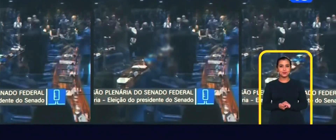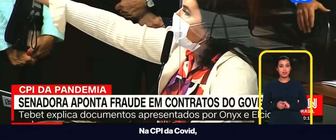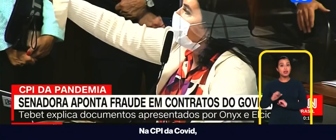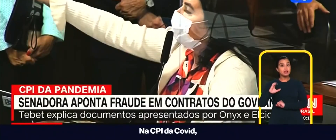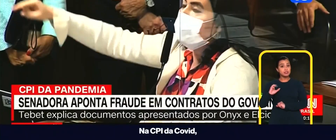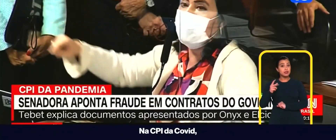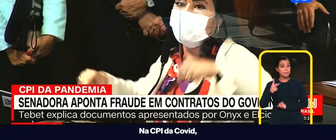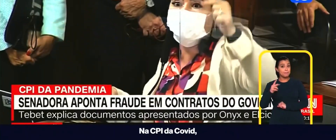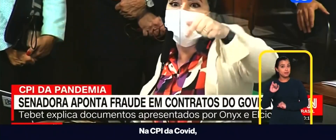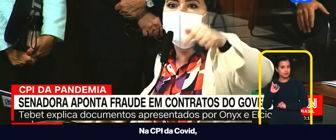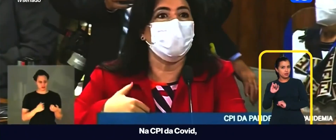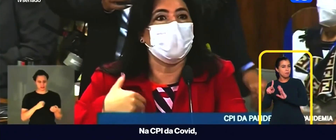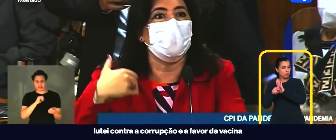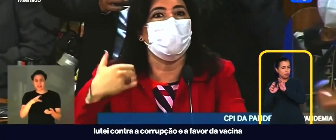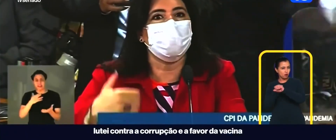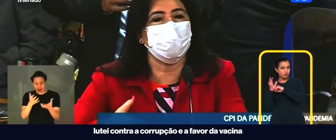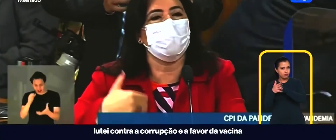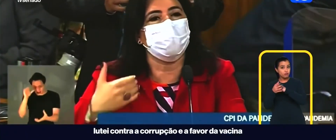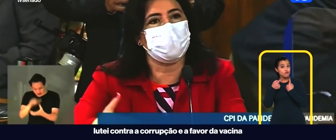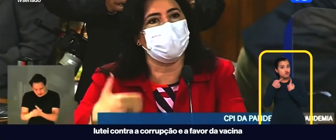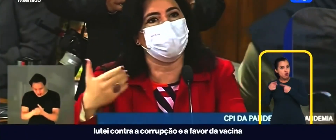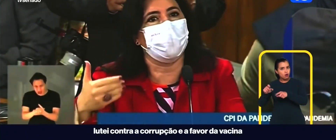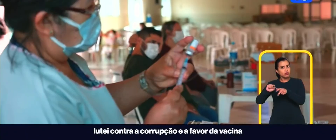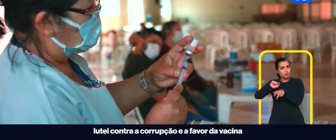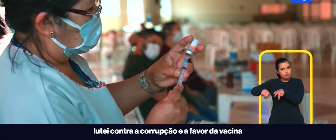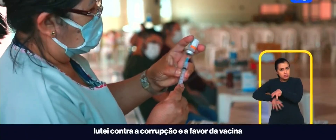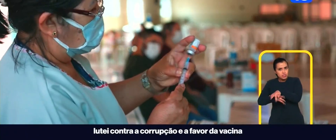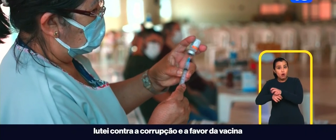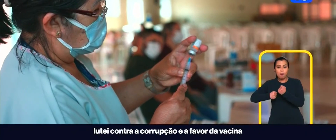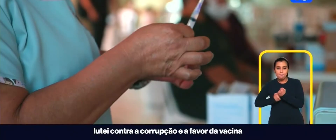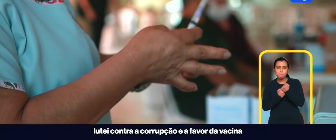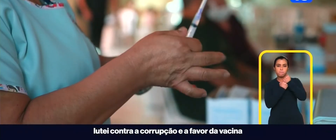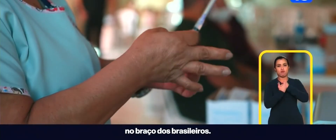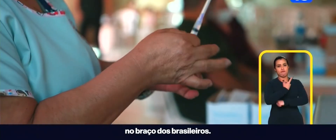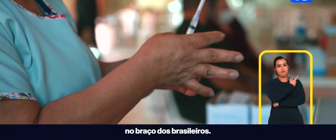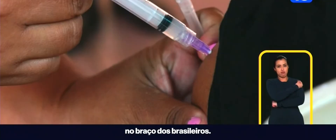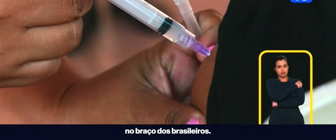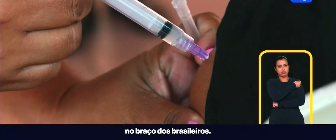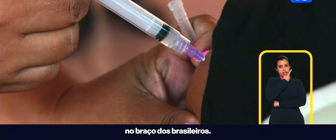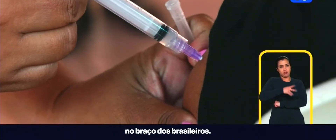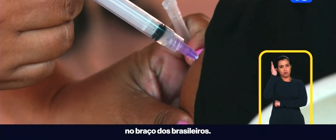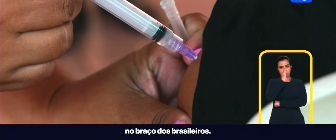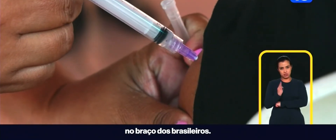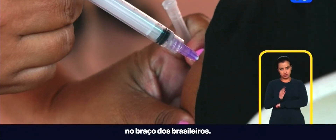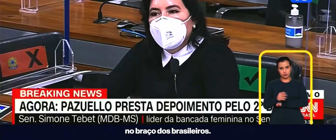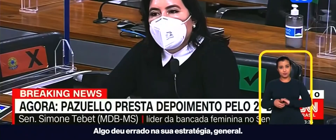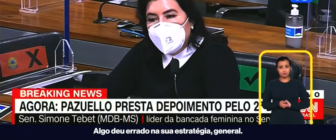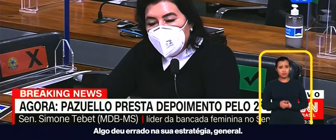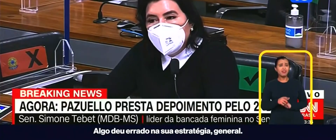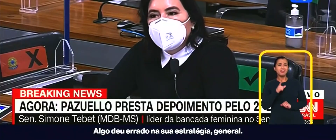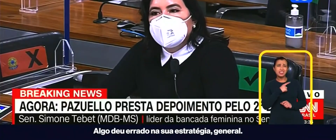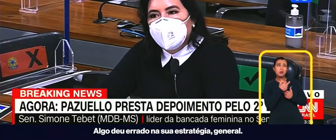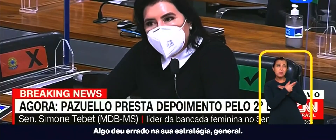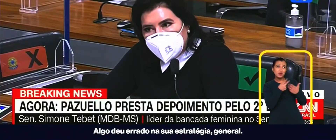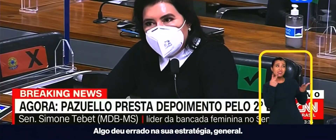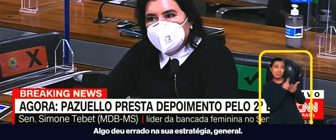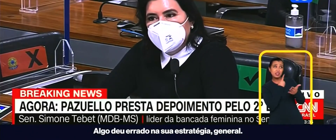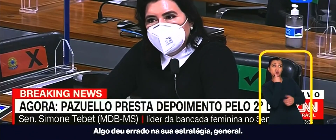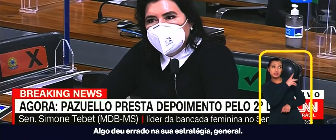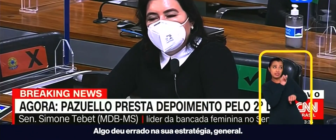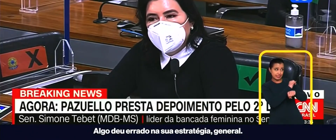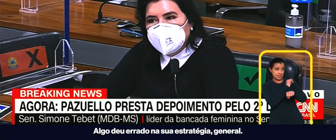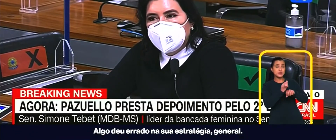Nasci bem da Covid Lutei contra a corrupção E a favor da vacina no braço dos brasileiros Algo deu errado